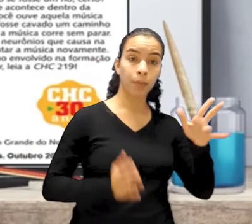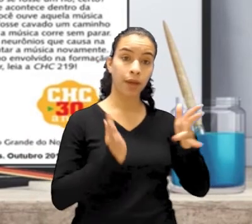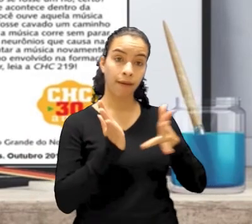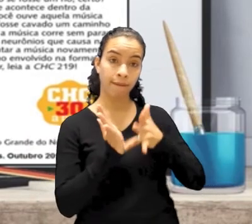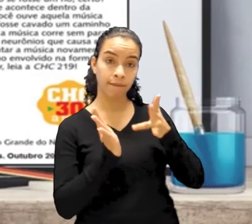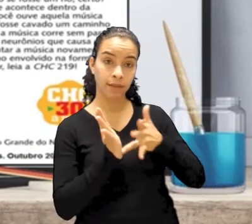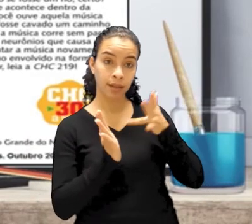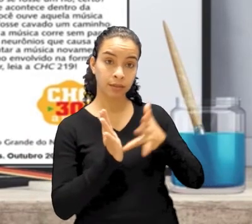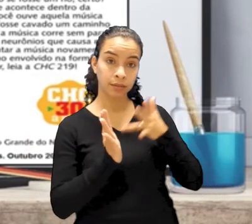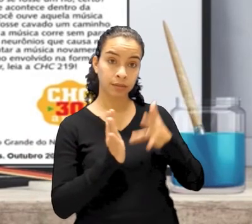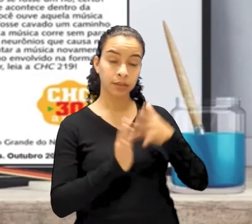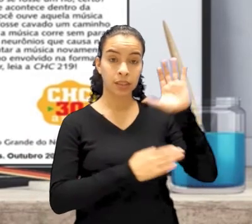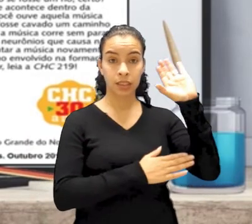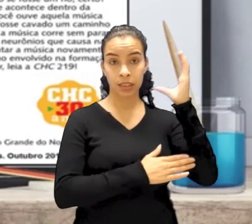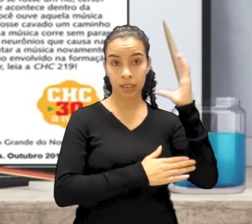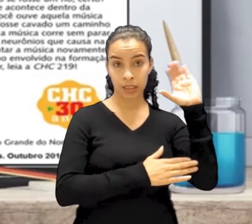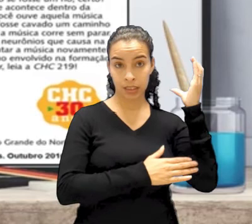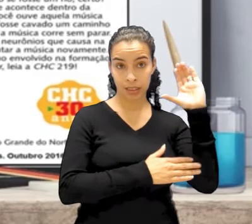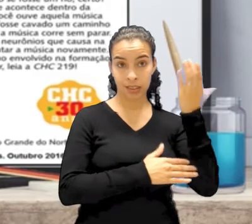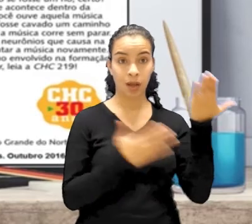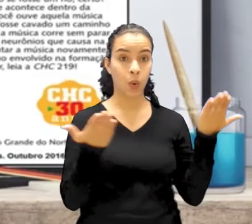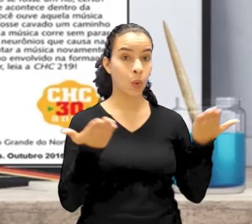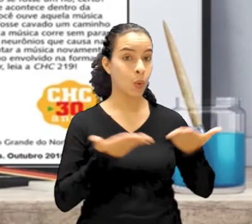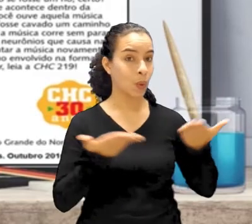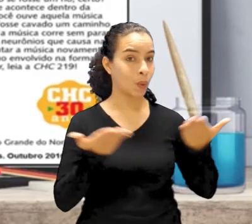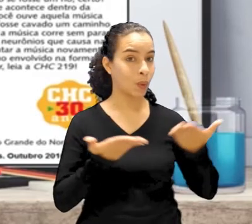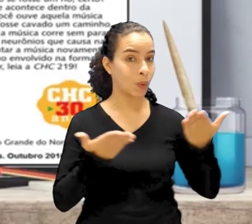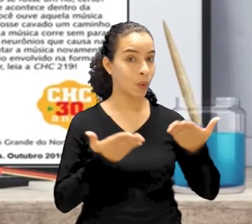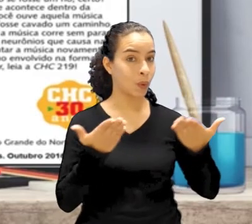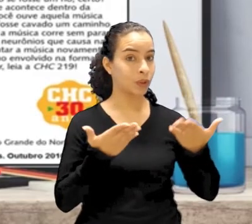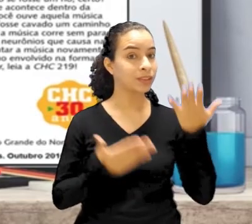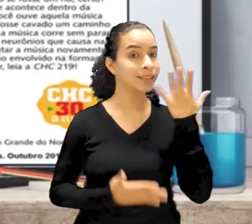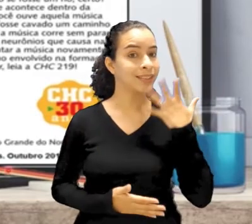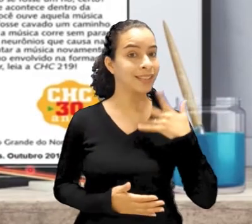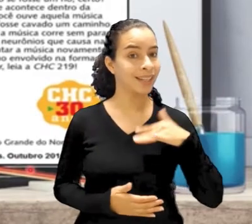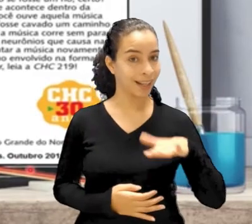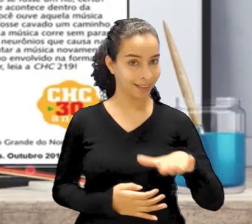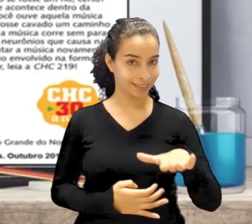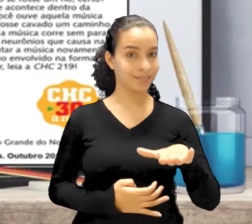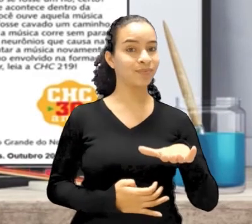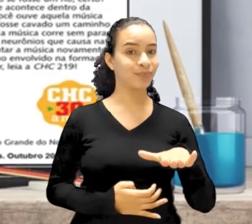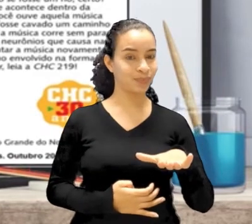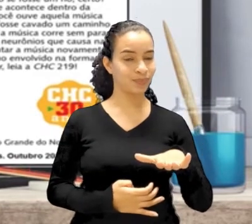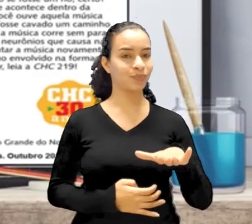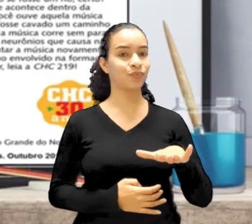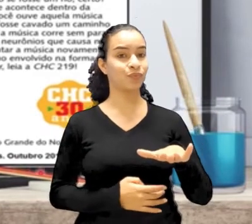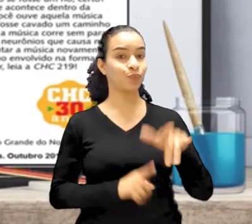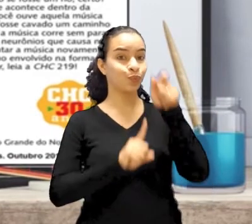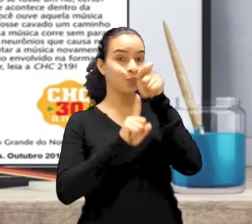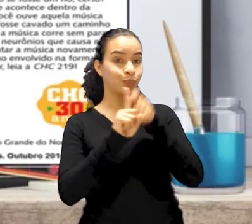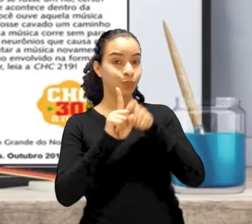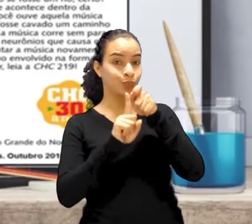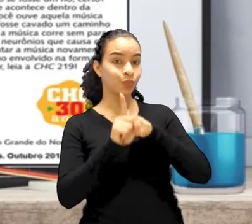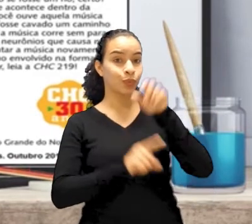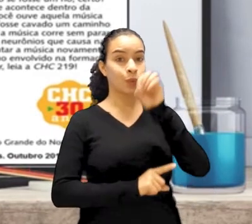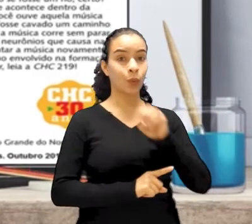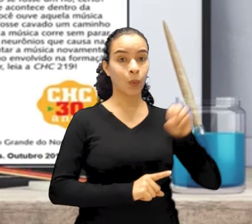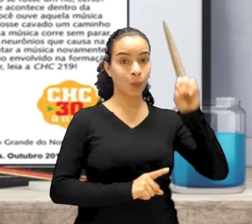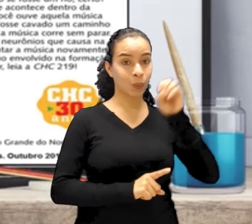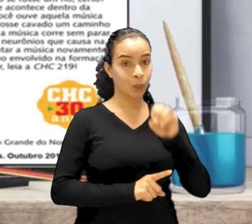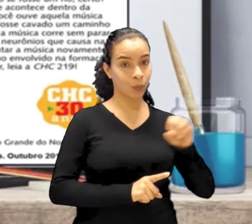do nome da revista Ciências Hoje das Crianças, tá? Que foi publicada lá em outubro